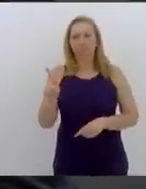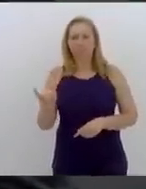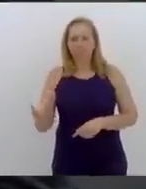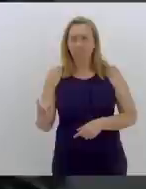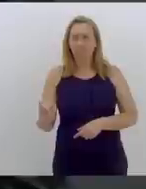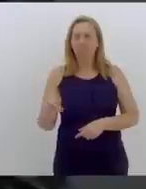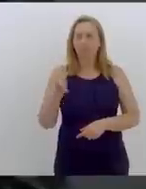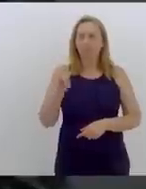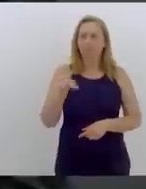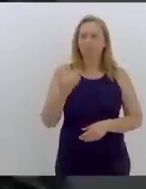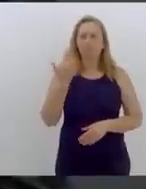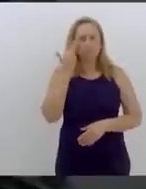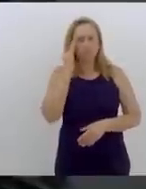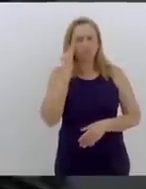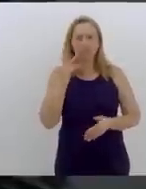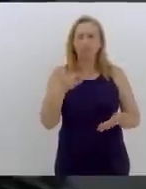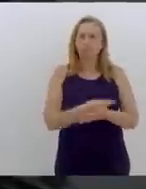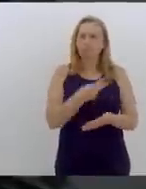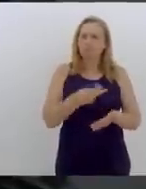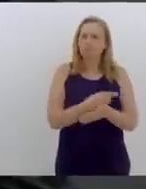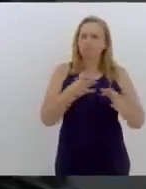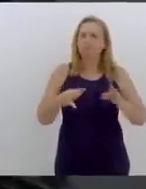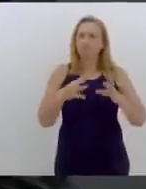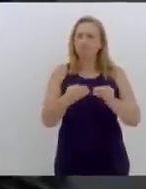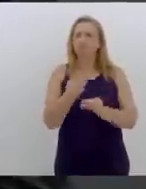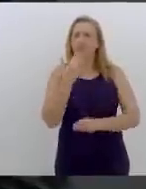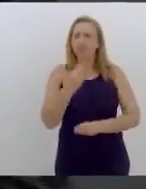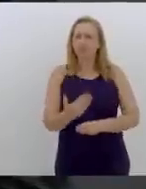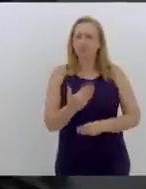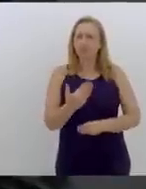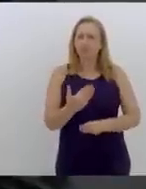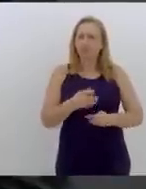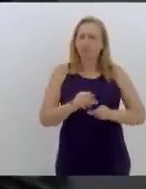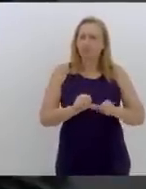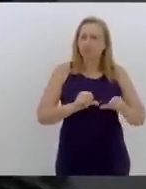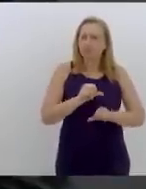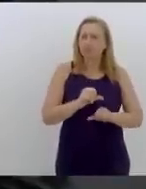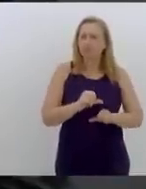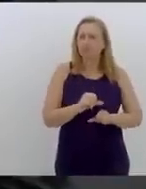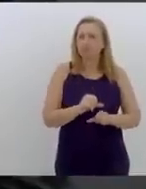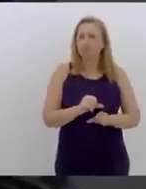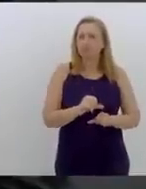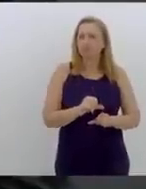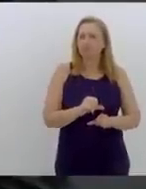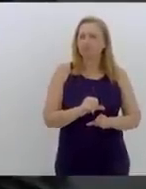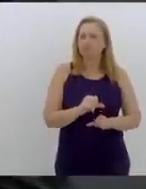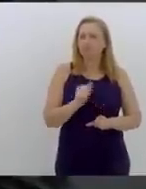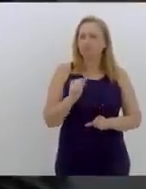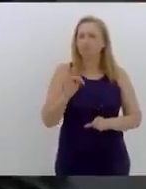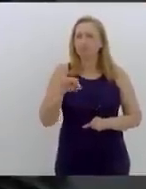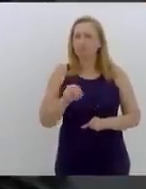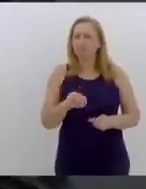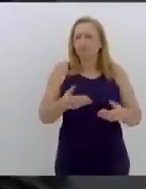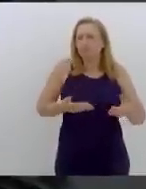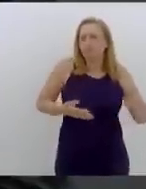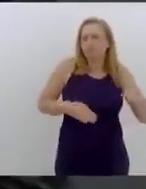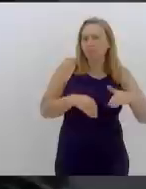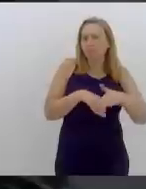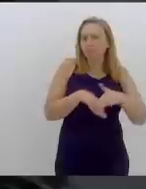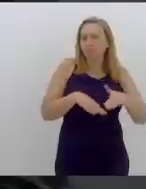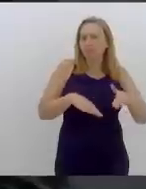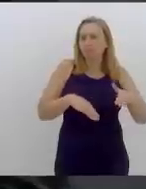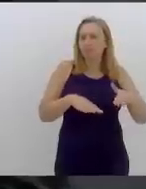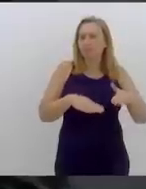que é que o leite tava tudo errado e ele pediu para fazer uma mudança de ato e essa mudança de hábito ela foi arquivada